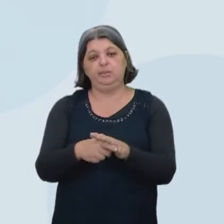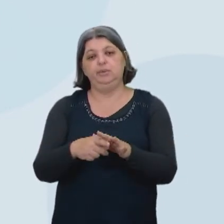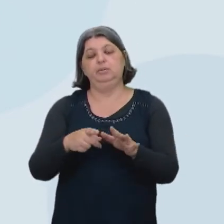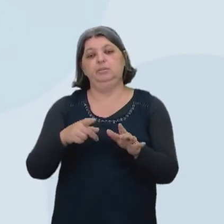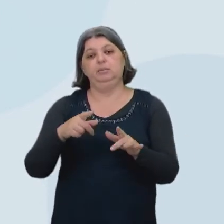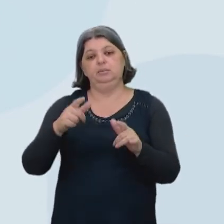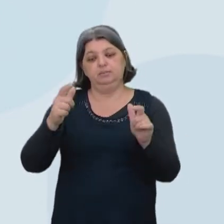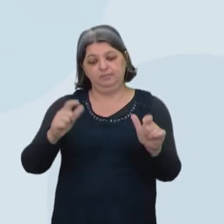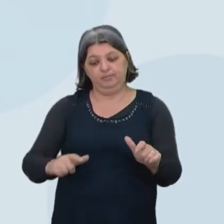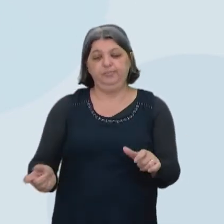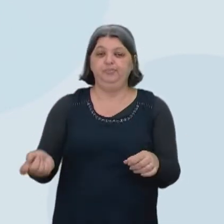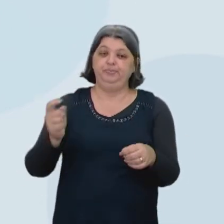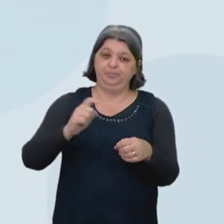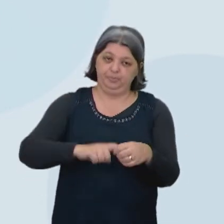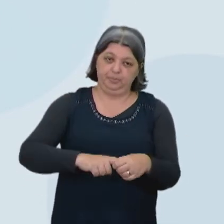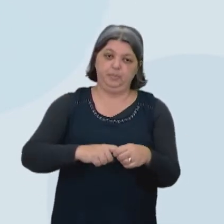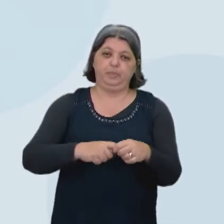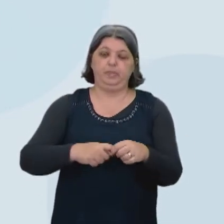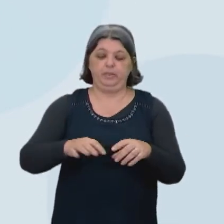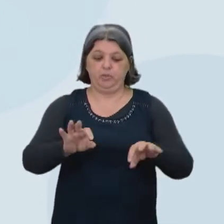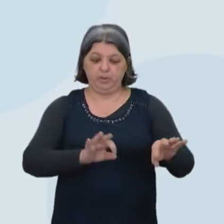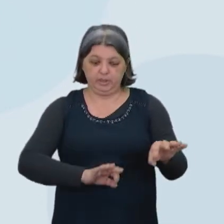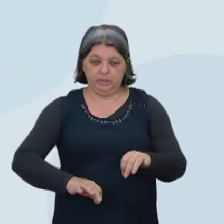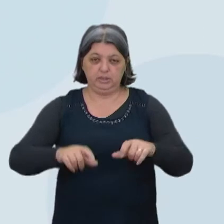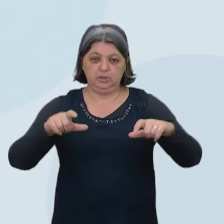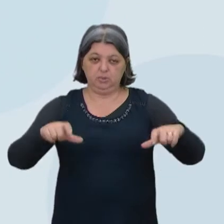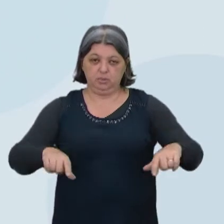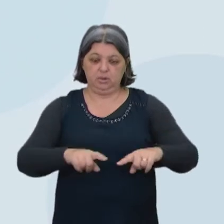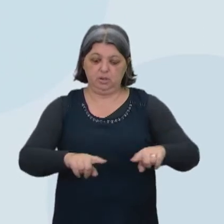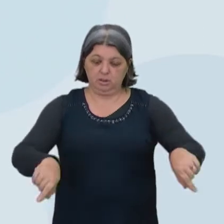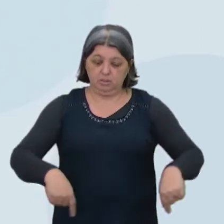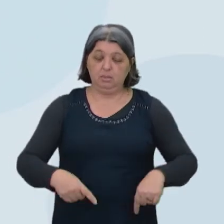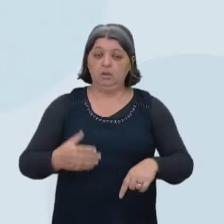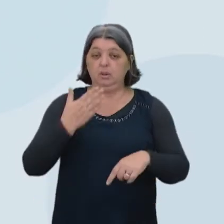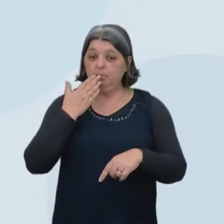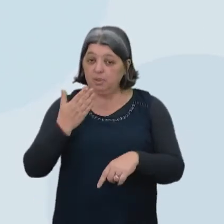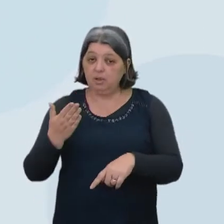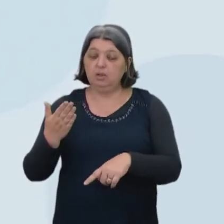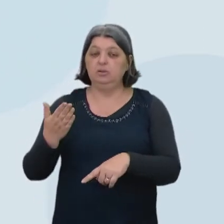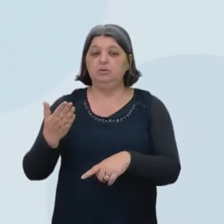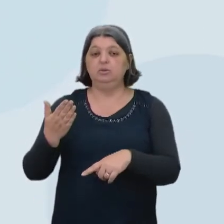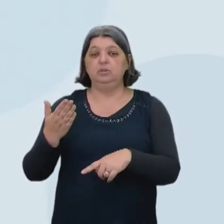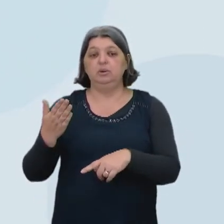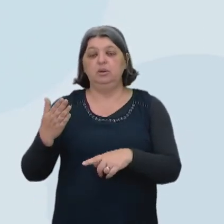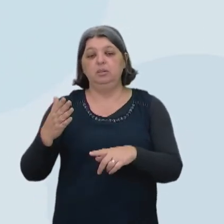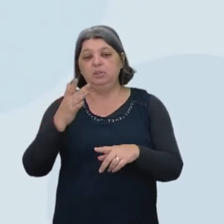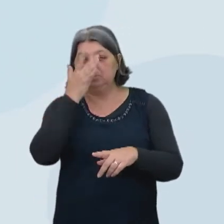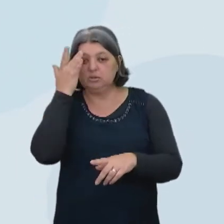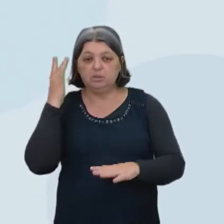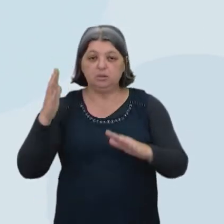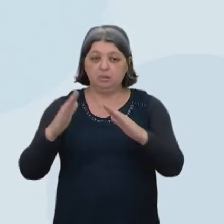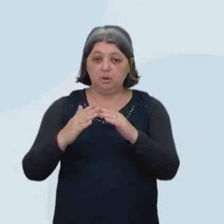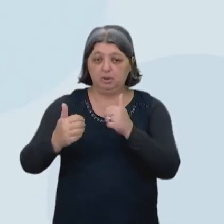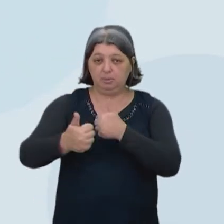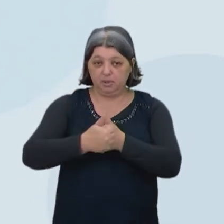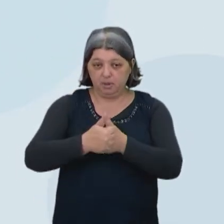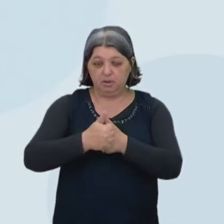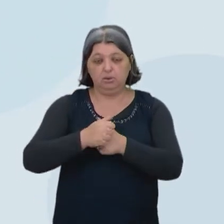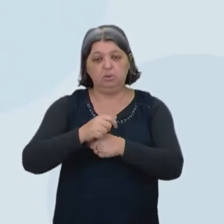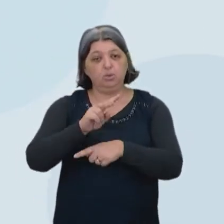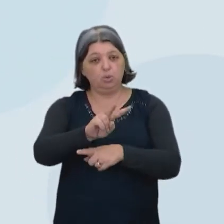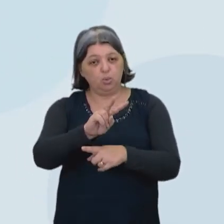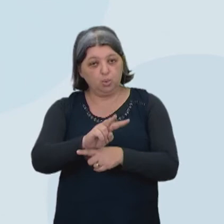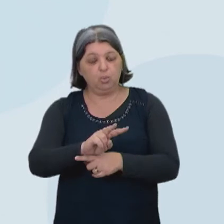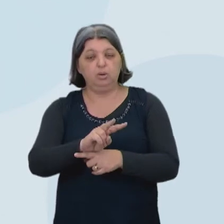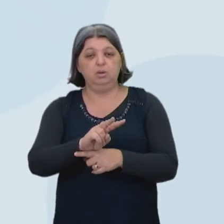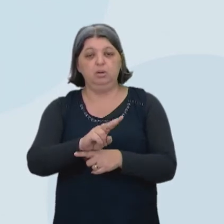no local, recuperando o campo e pedem a colaboração dos moradores para que cuidem dos equipamentos e brinquedos da praça. Então nós temos